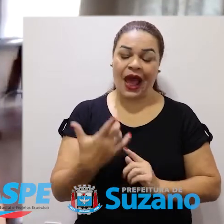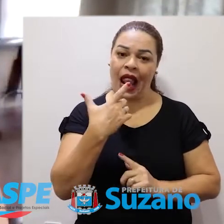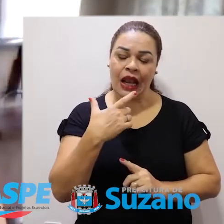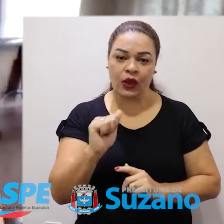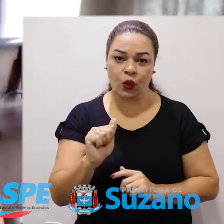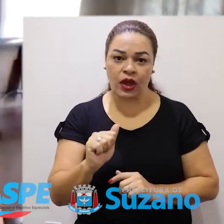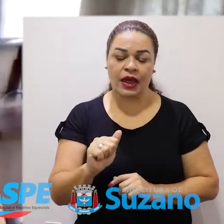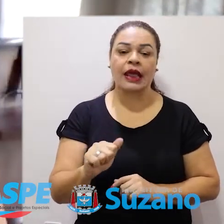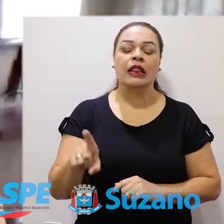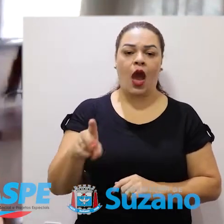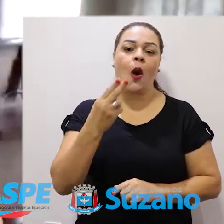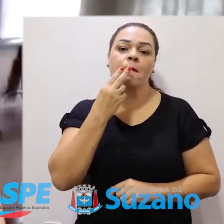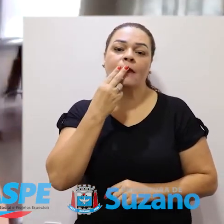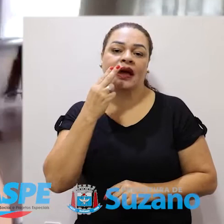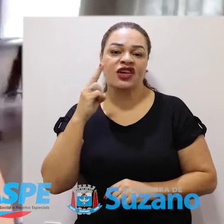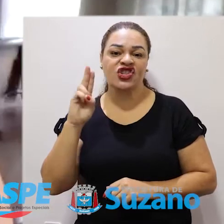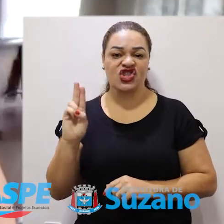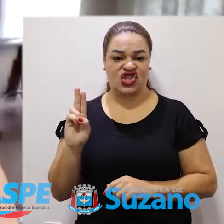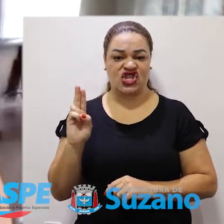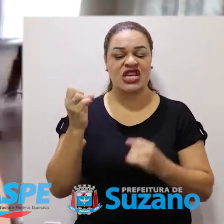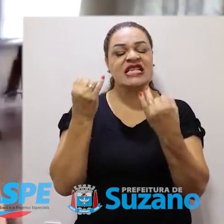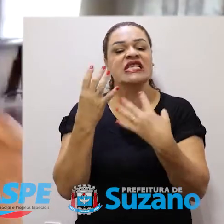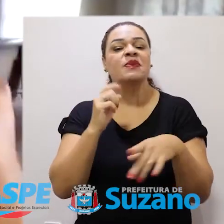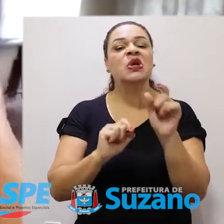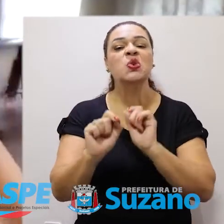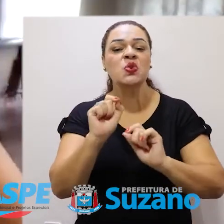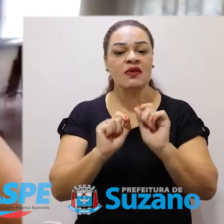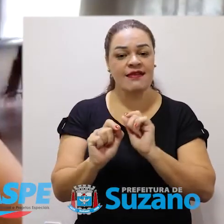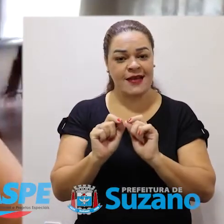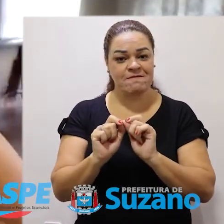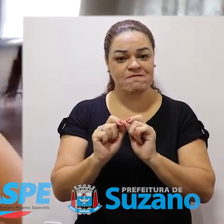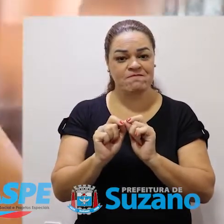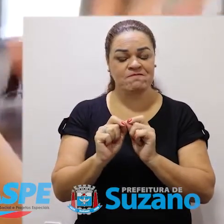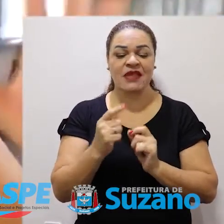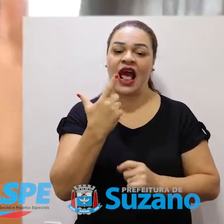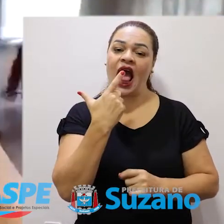que eu sigo bastante, que é o Bakhtin, língua é